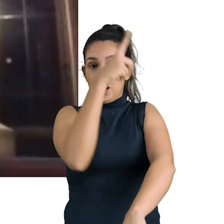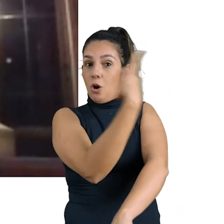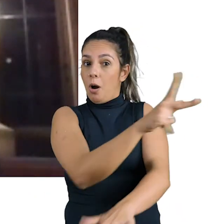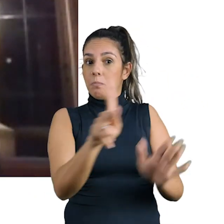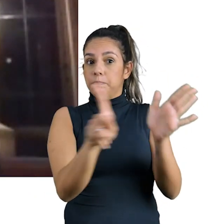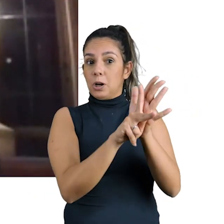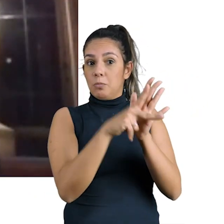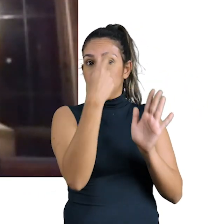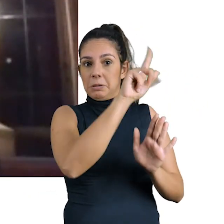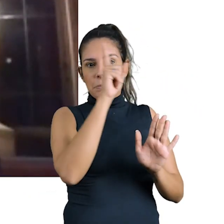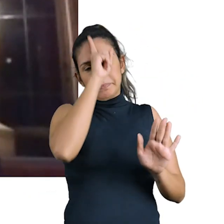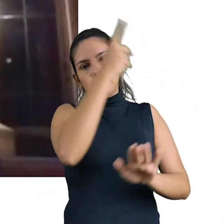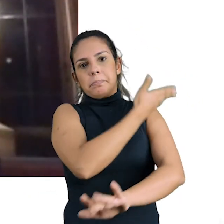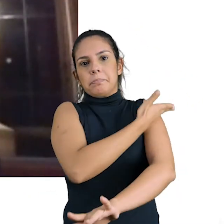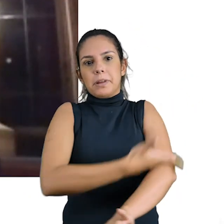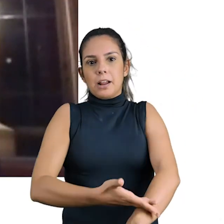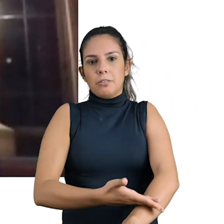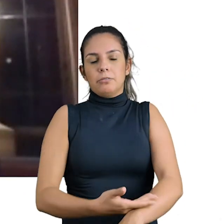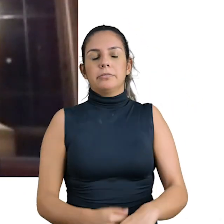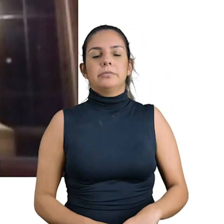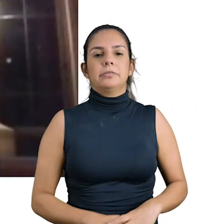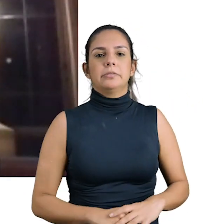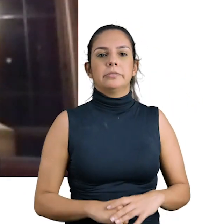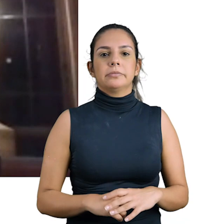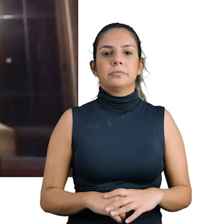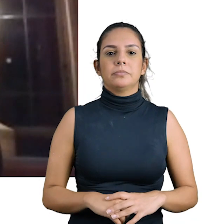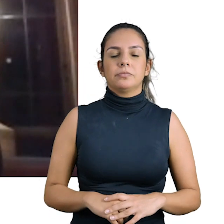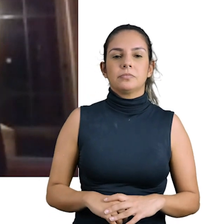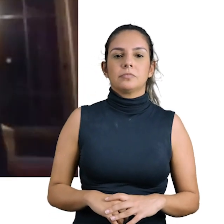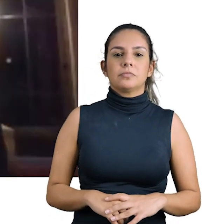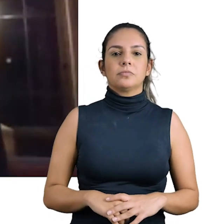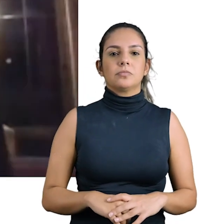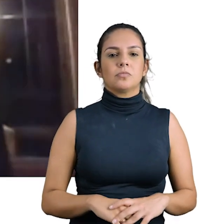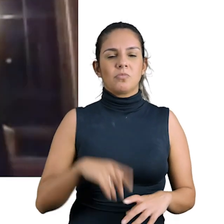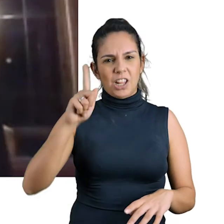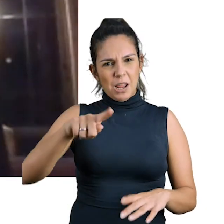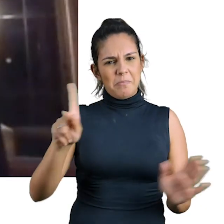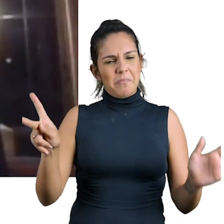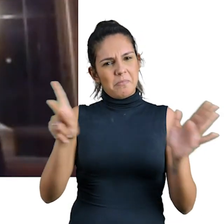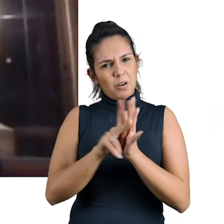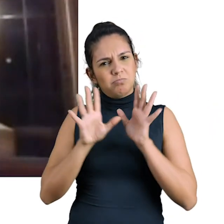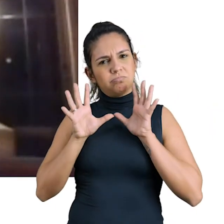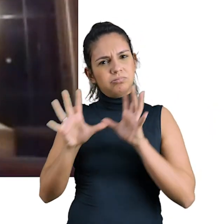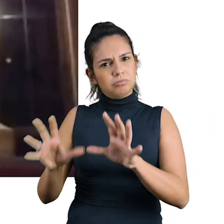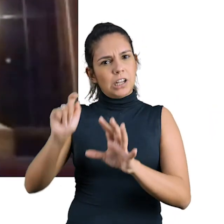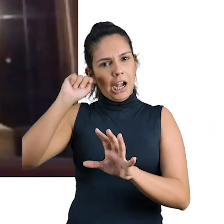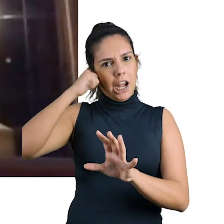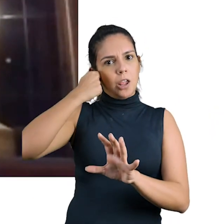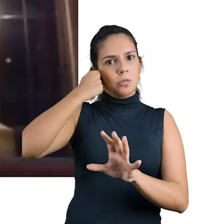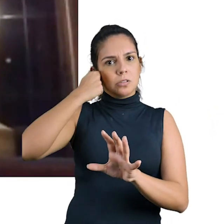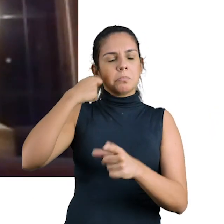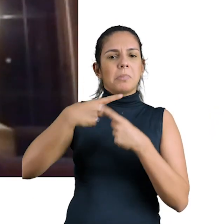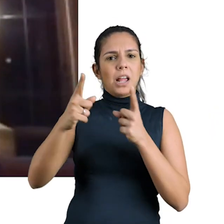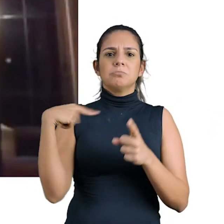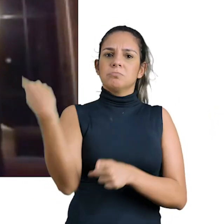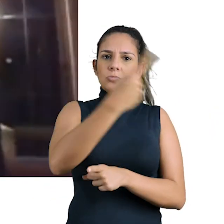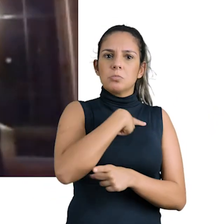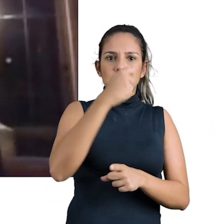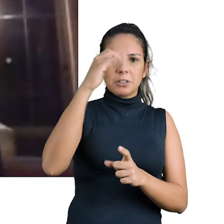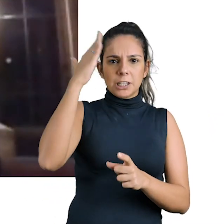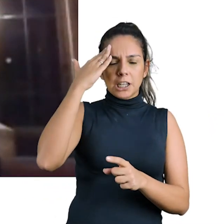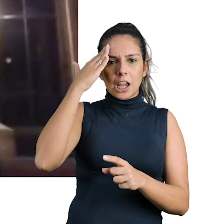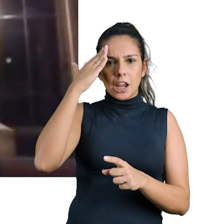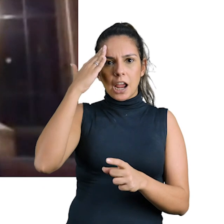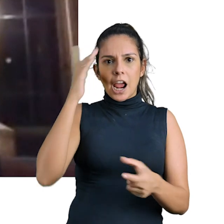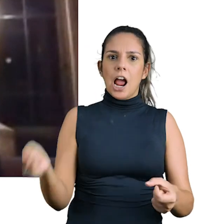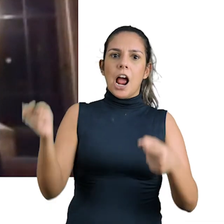branqueamento e que criaram esse racismo estrutural. Então eu acho que o protagonismo é dos negros, mas que é hora da sociedade brasileira entender que tem que